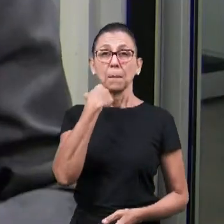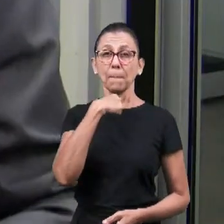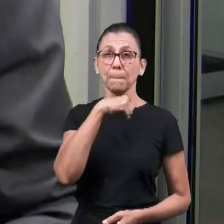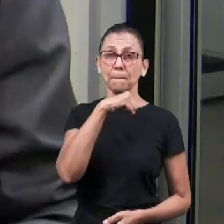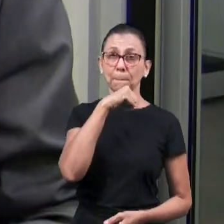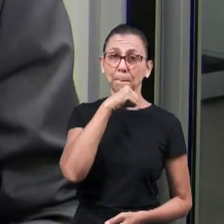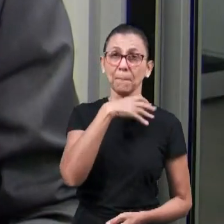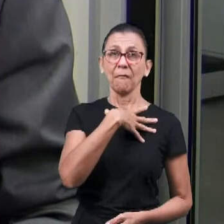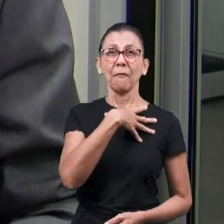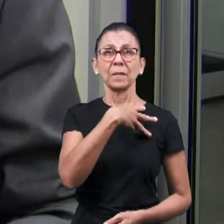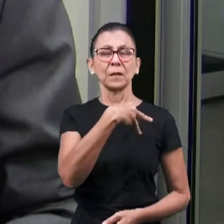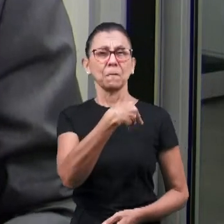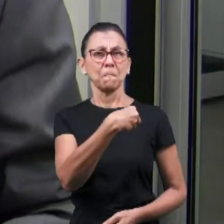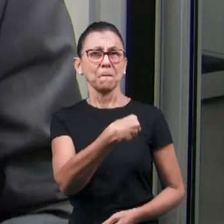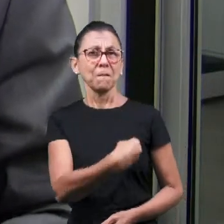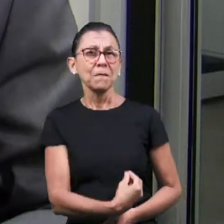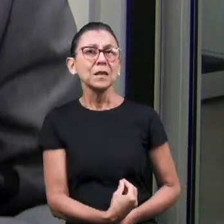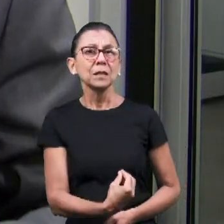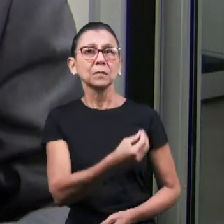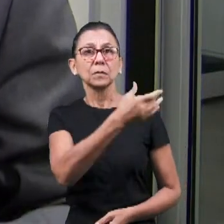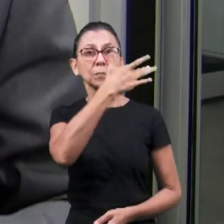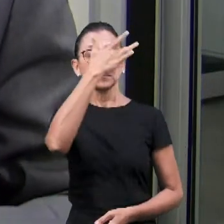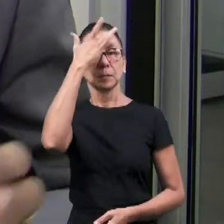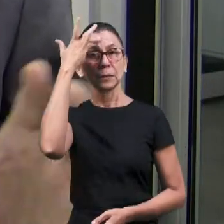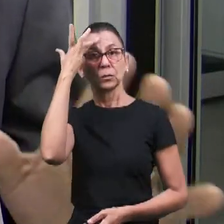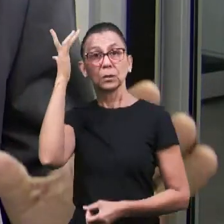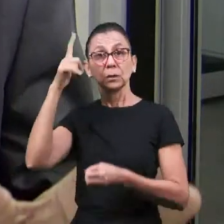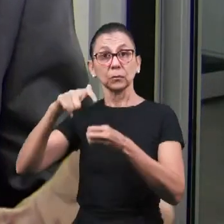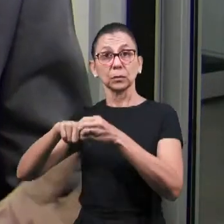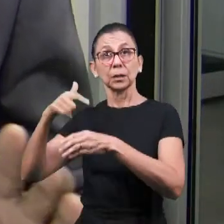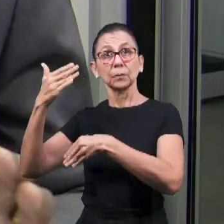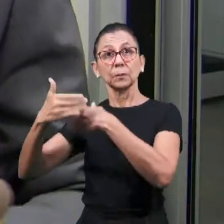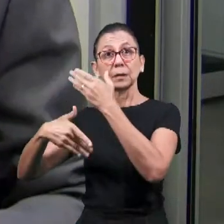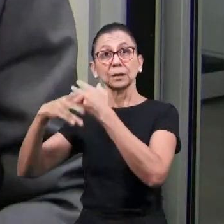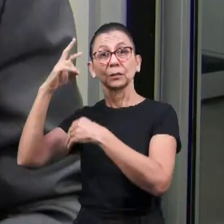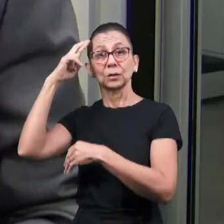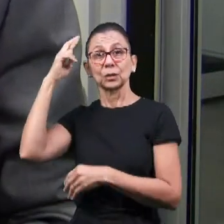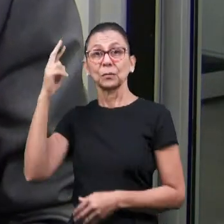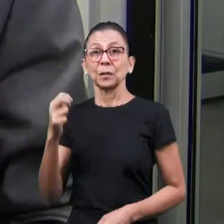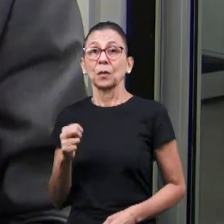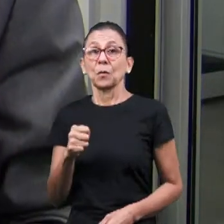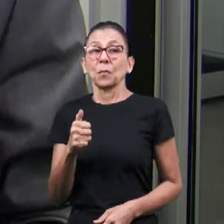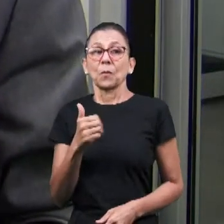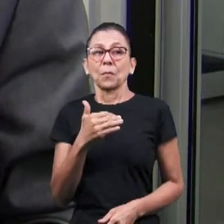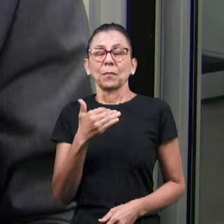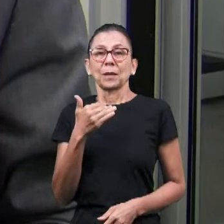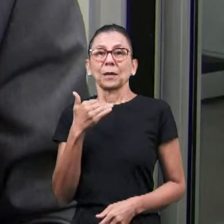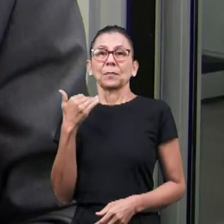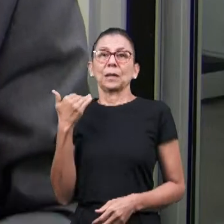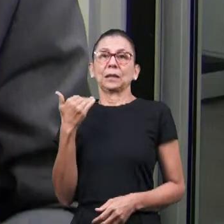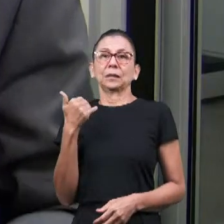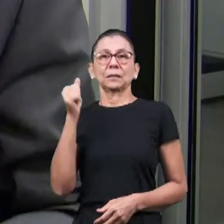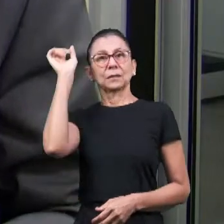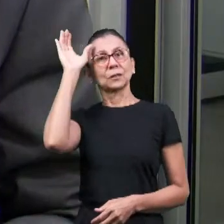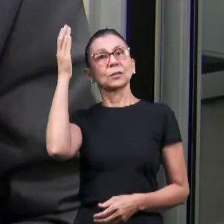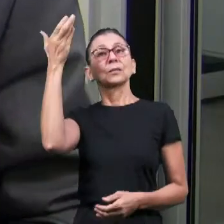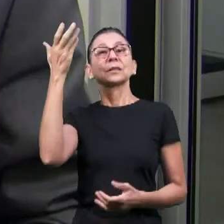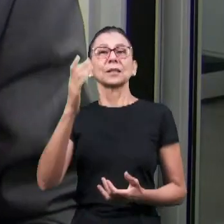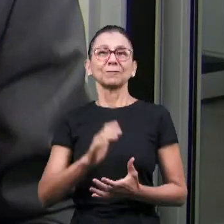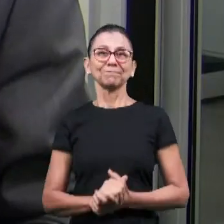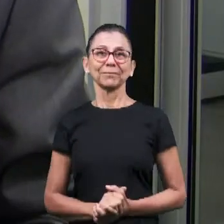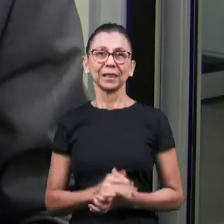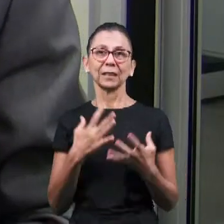desviadas, retornando pro Senhor, porque quando a morte, ela se apresenta, só tem uma solução, a vida, e a vida é